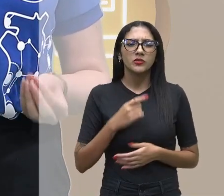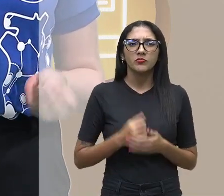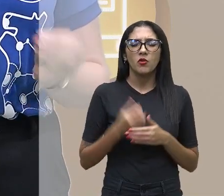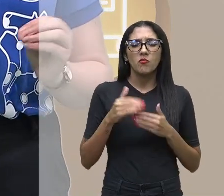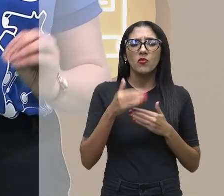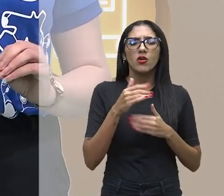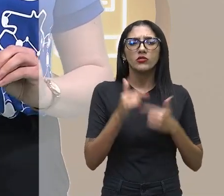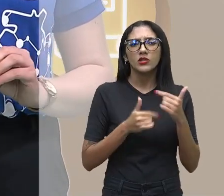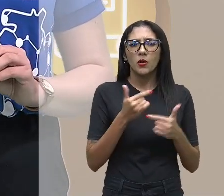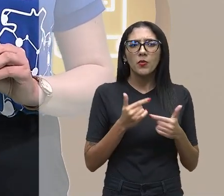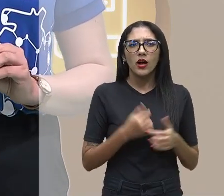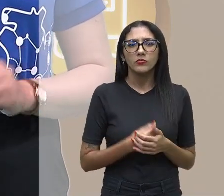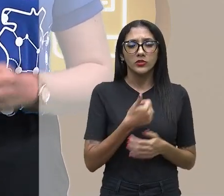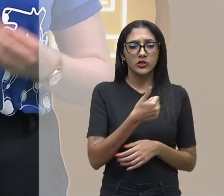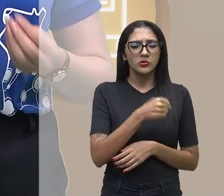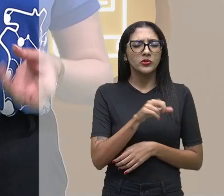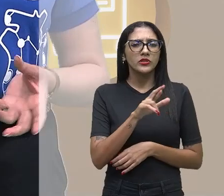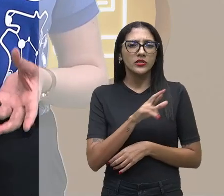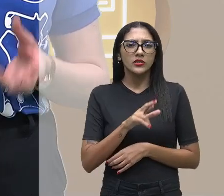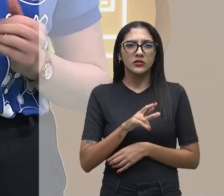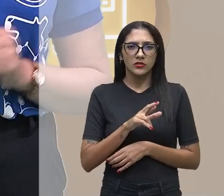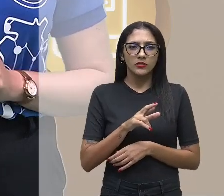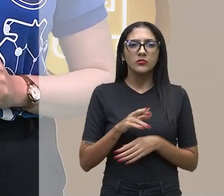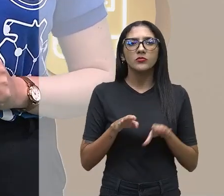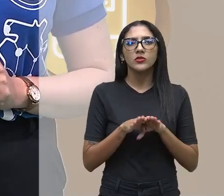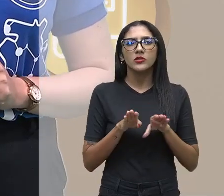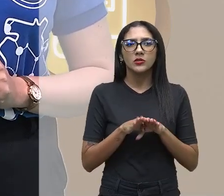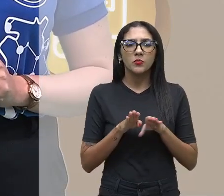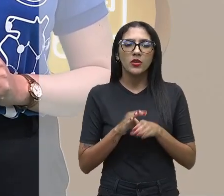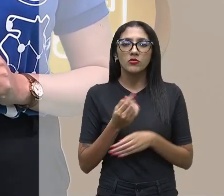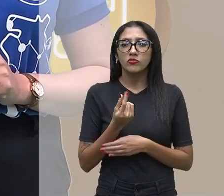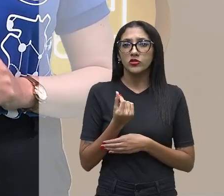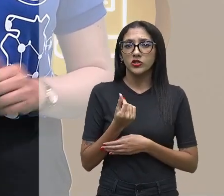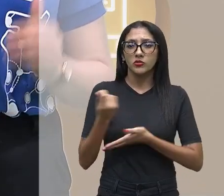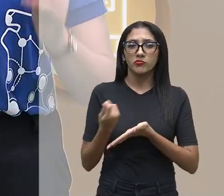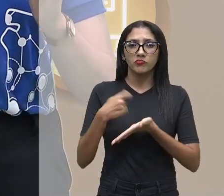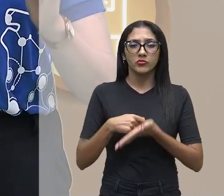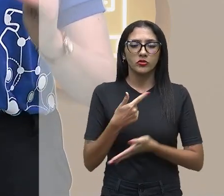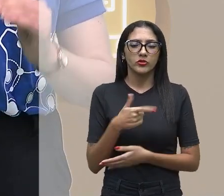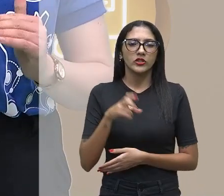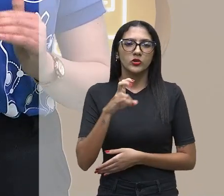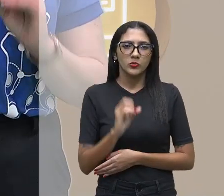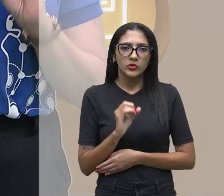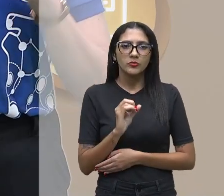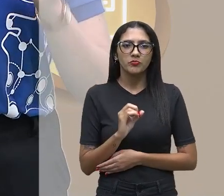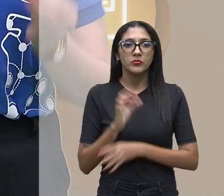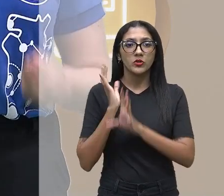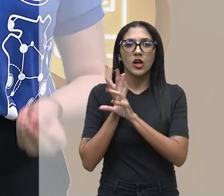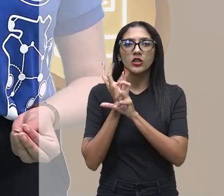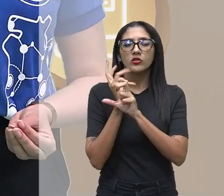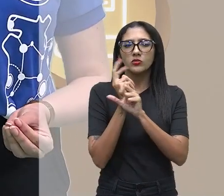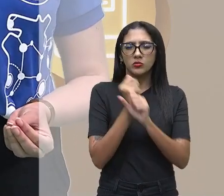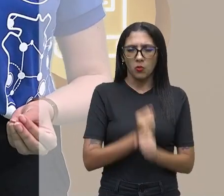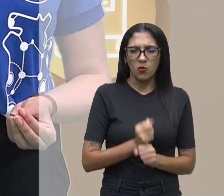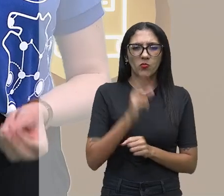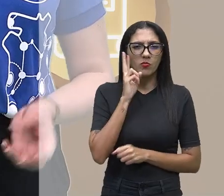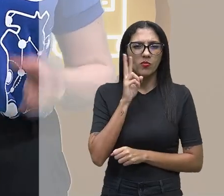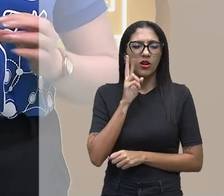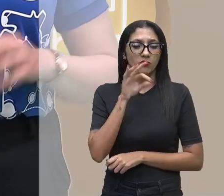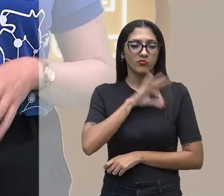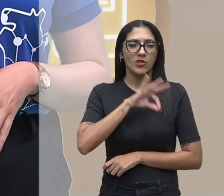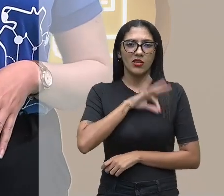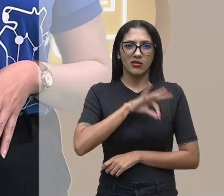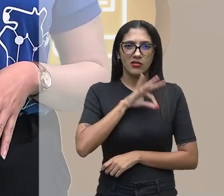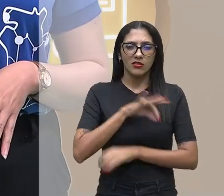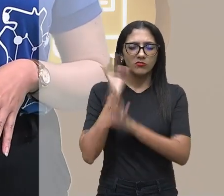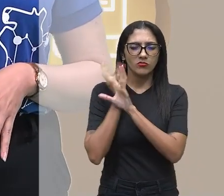extras fixos no valor de R$ 180 e uma pensão de R$ 250, aí você soma lá com aquele seu salário líquido